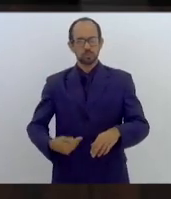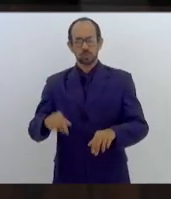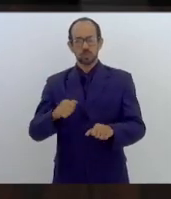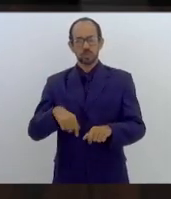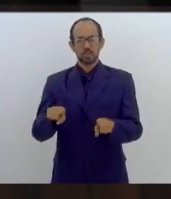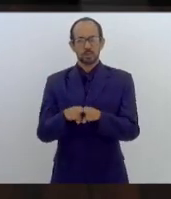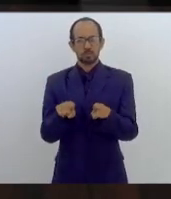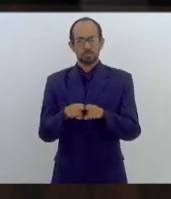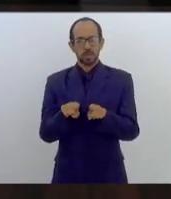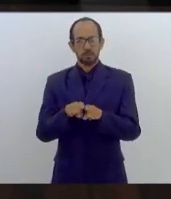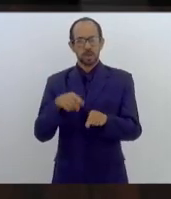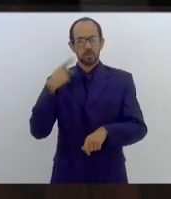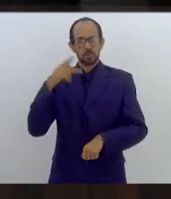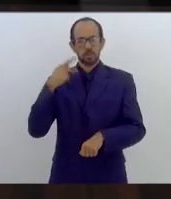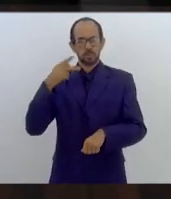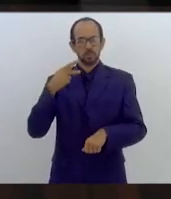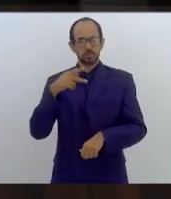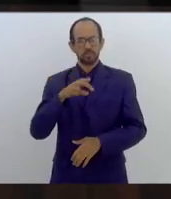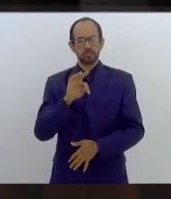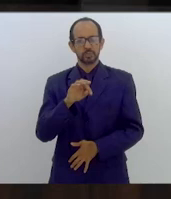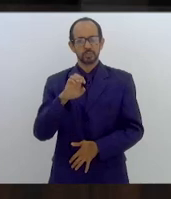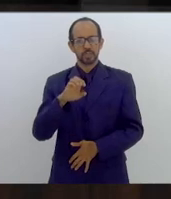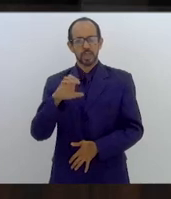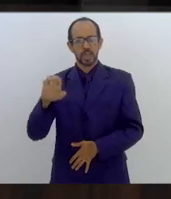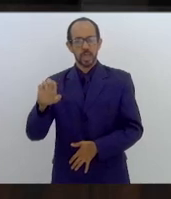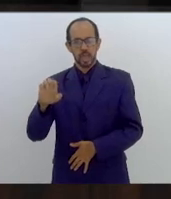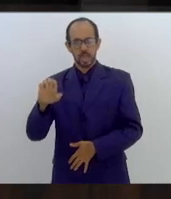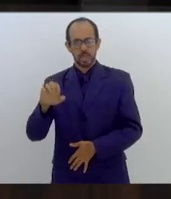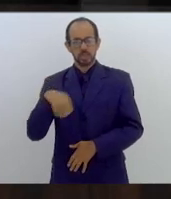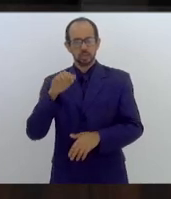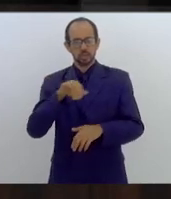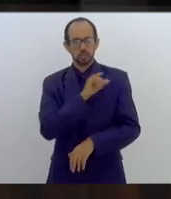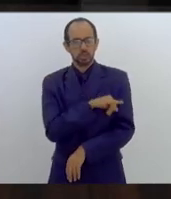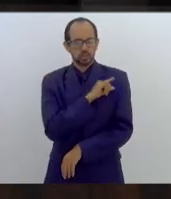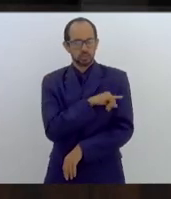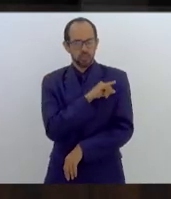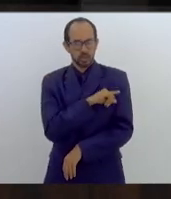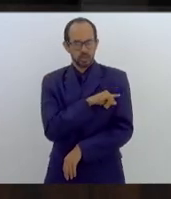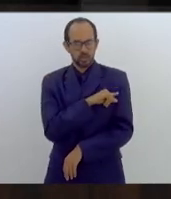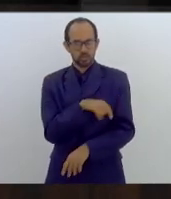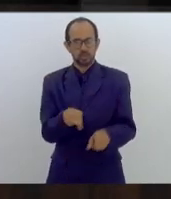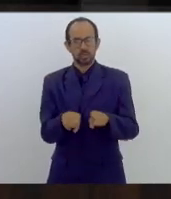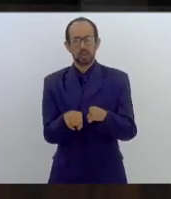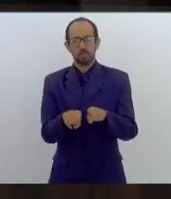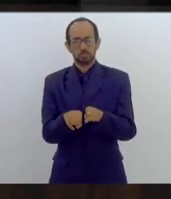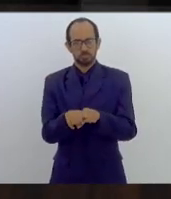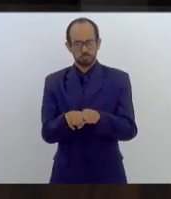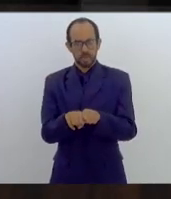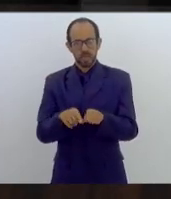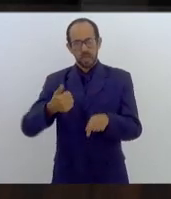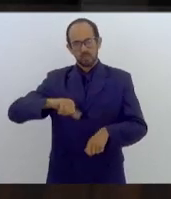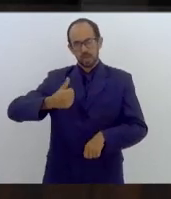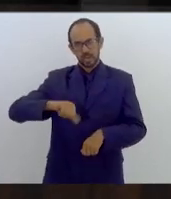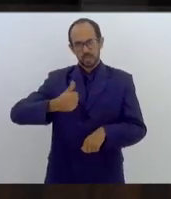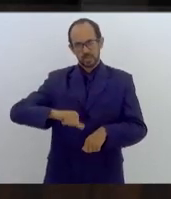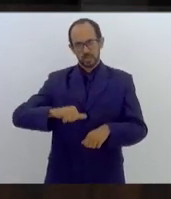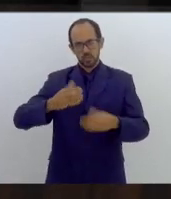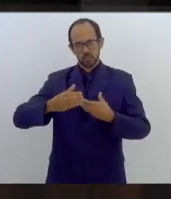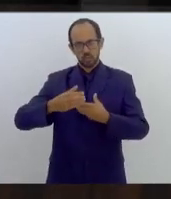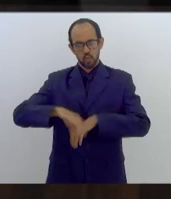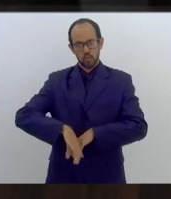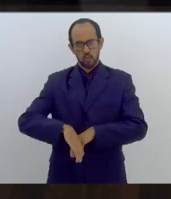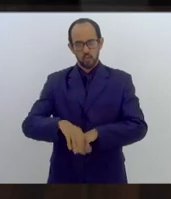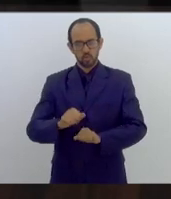de procurador do Tribunal de Contas do Estado do Rio de Janeiro. Também da banca de processo legislativo do concurso público para o cargo